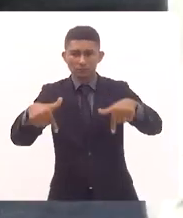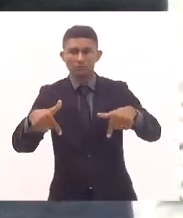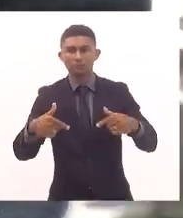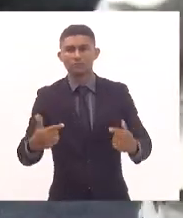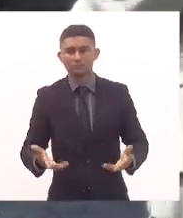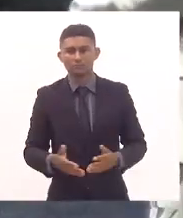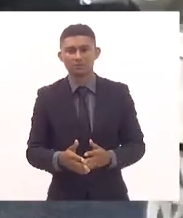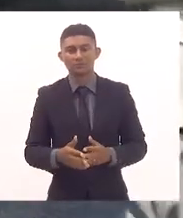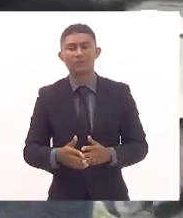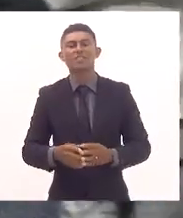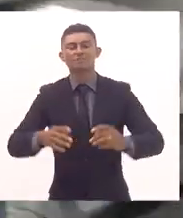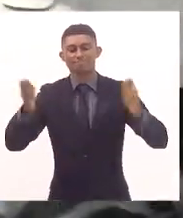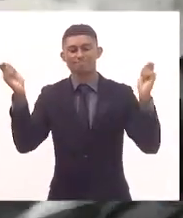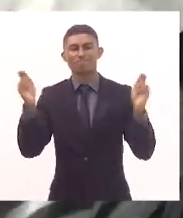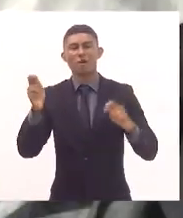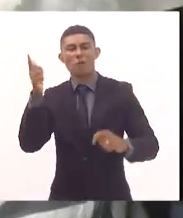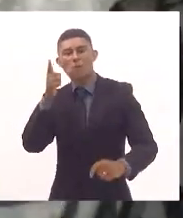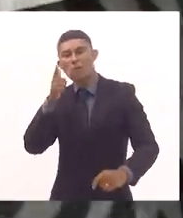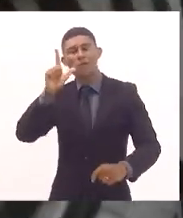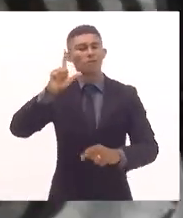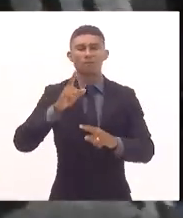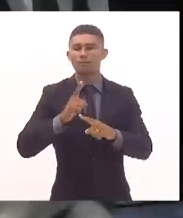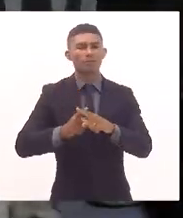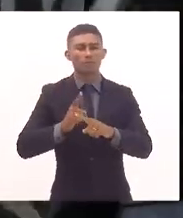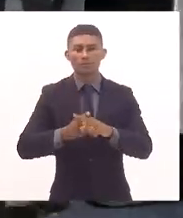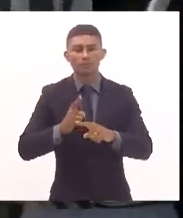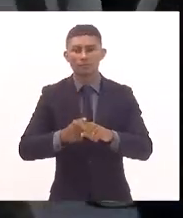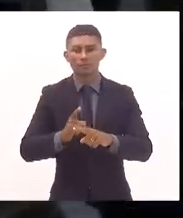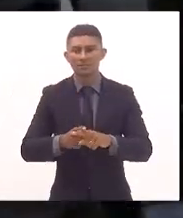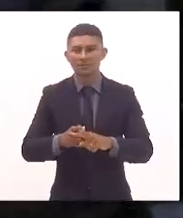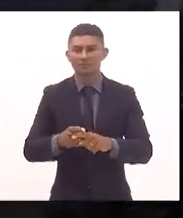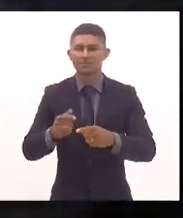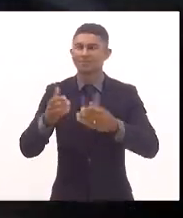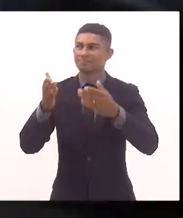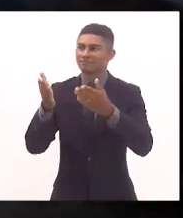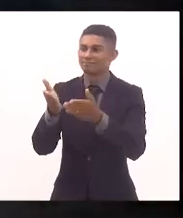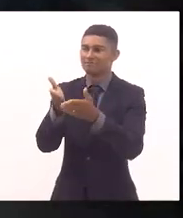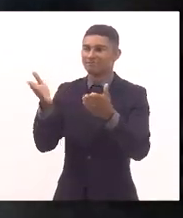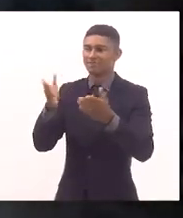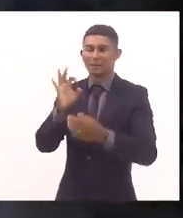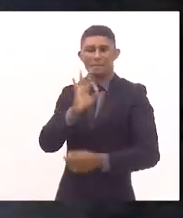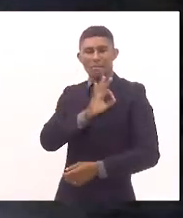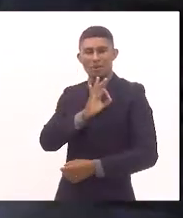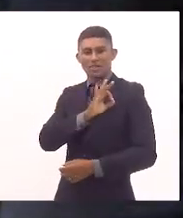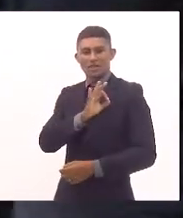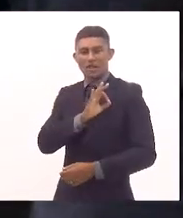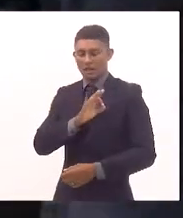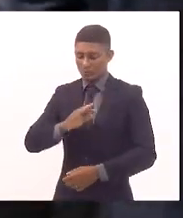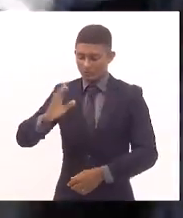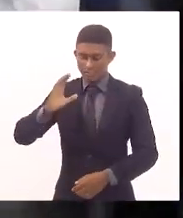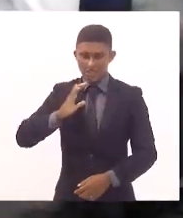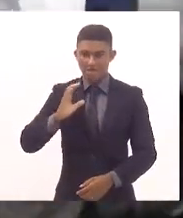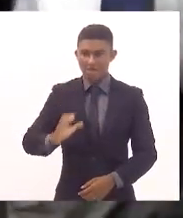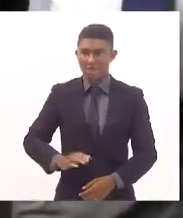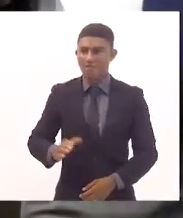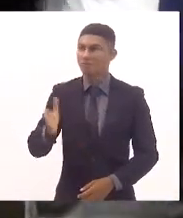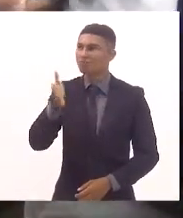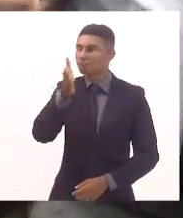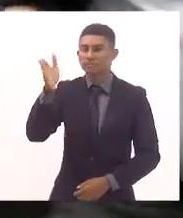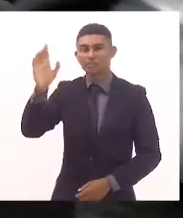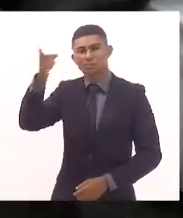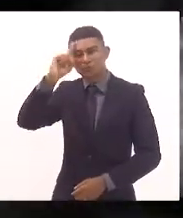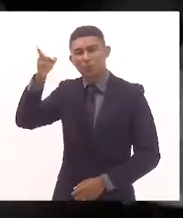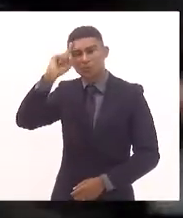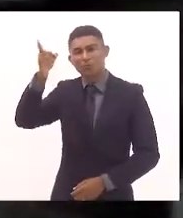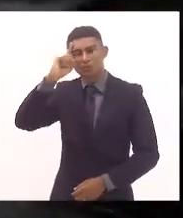só foi possível graças aos valorosos policiais civis que todos os